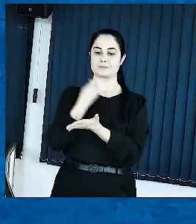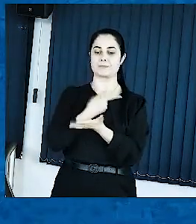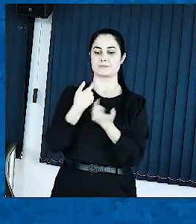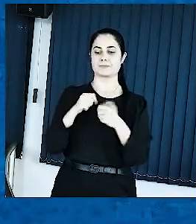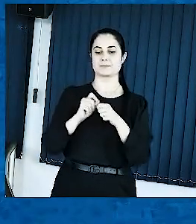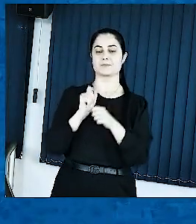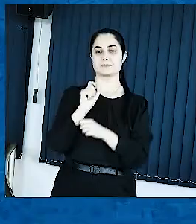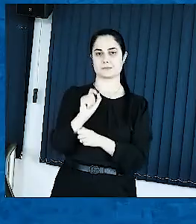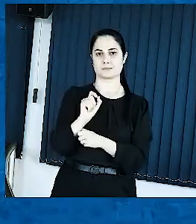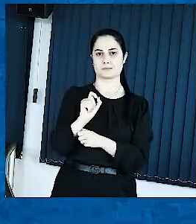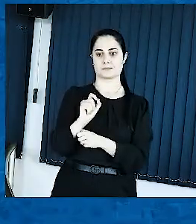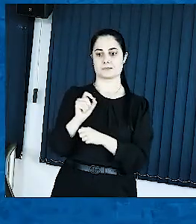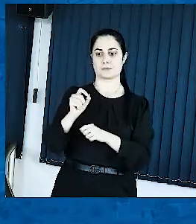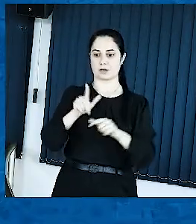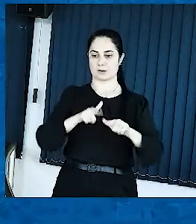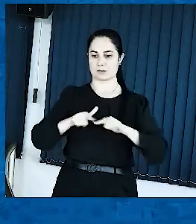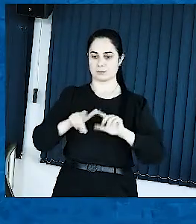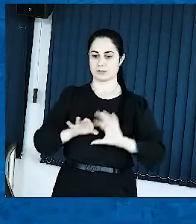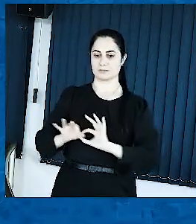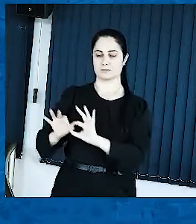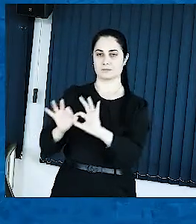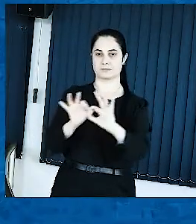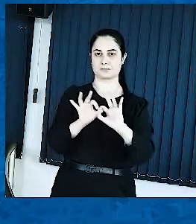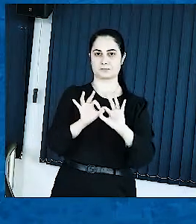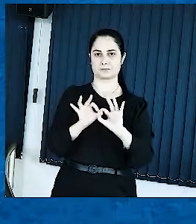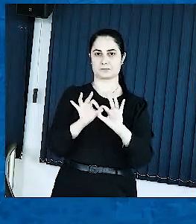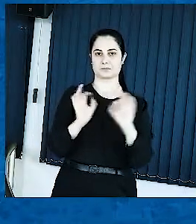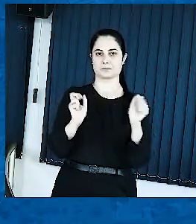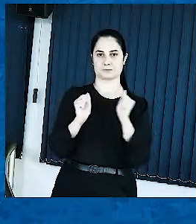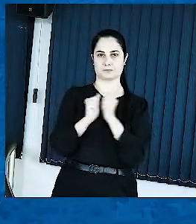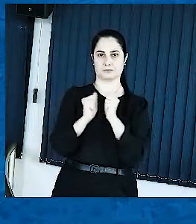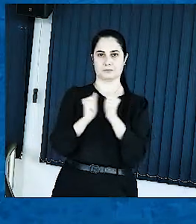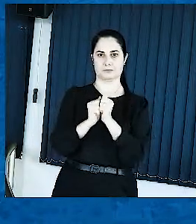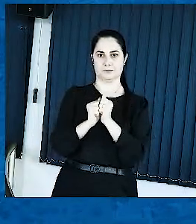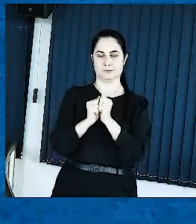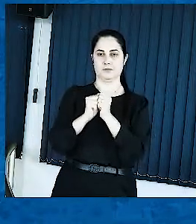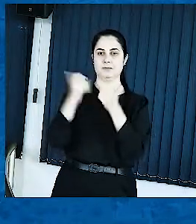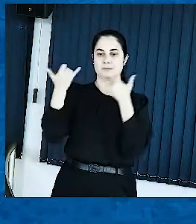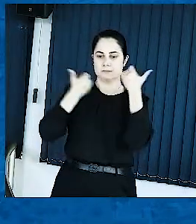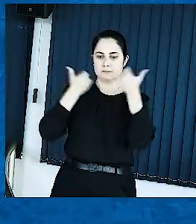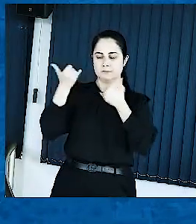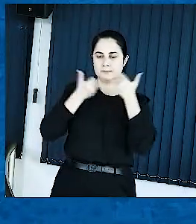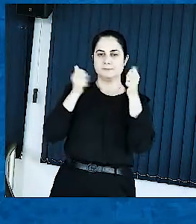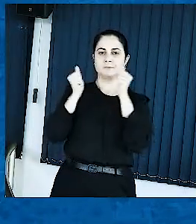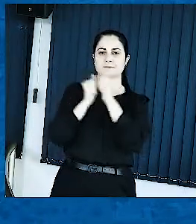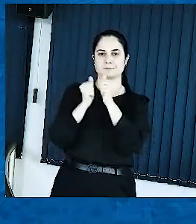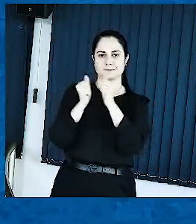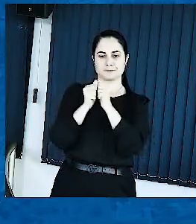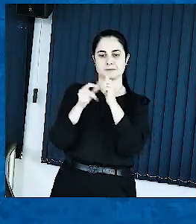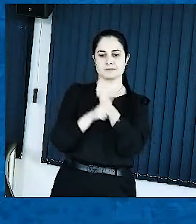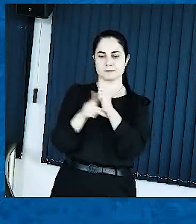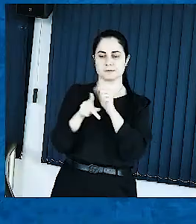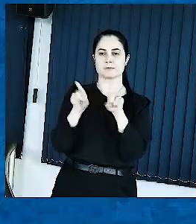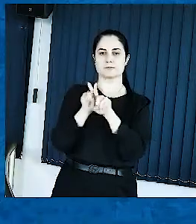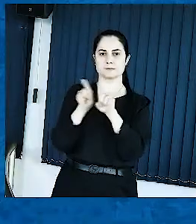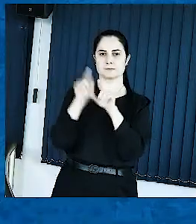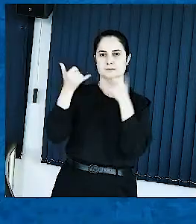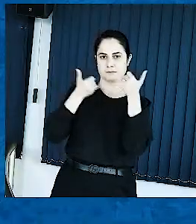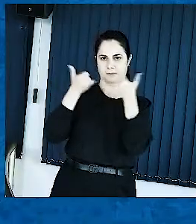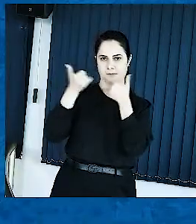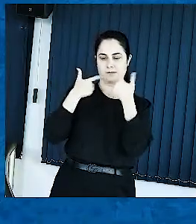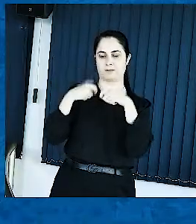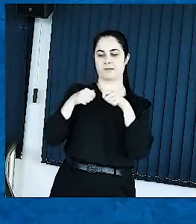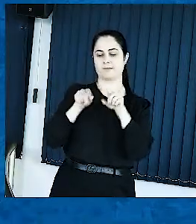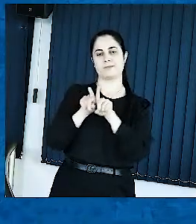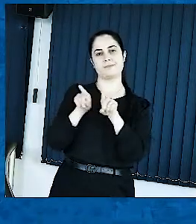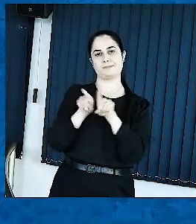precisa fazer? A gente precisa trabalhar junto. A gente precisa buscar informação. O professor também precisa buscar